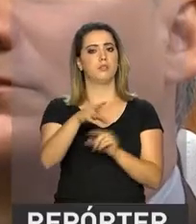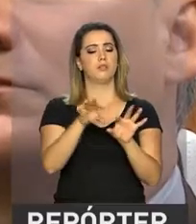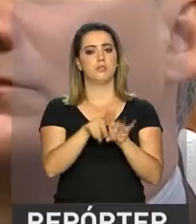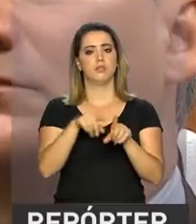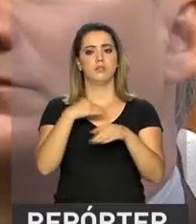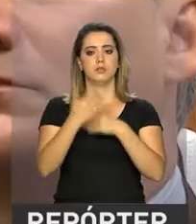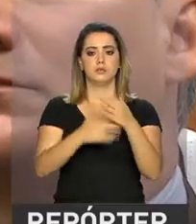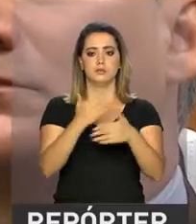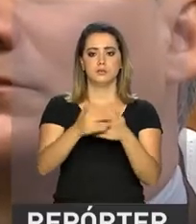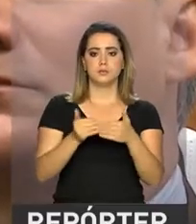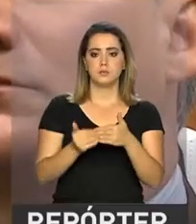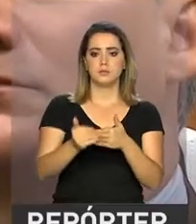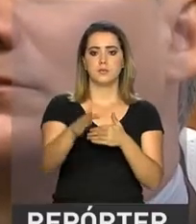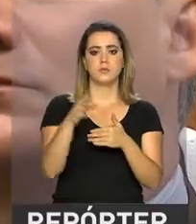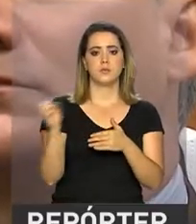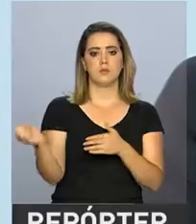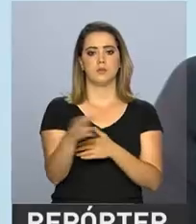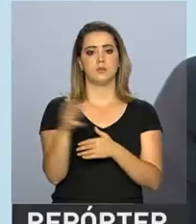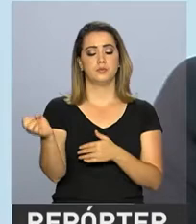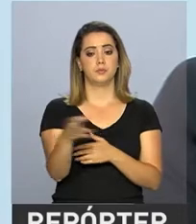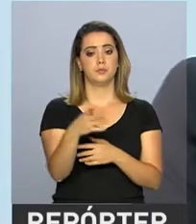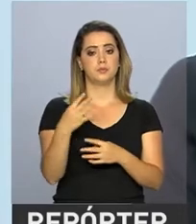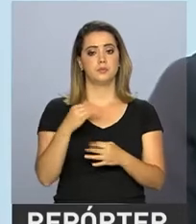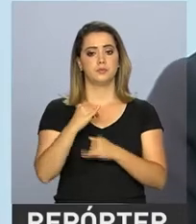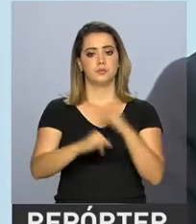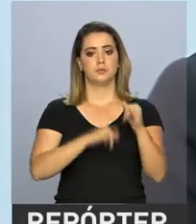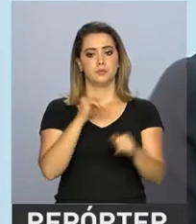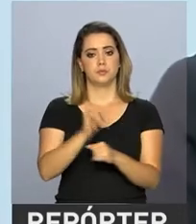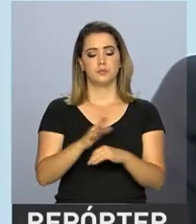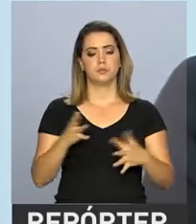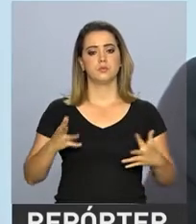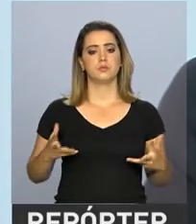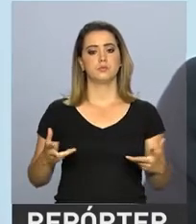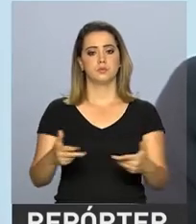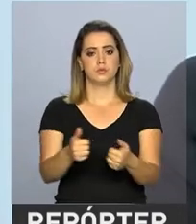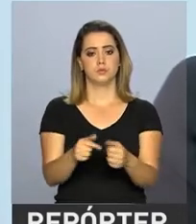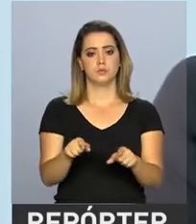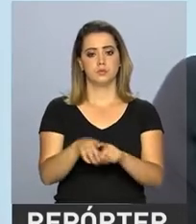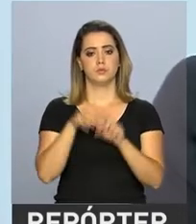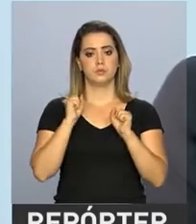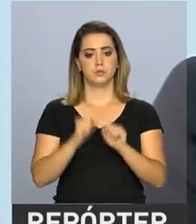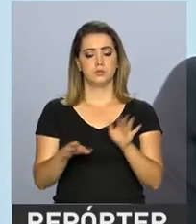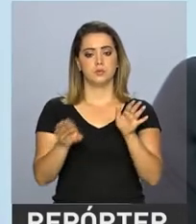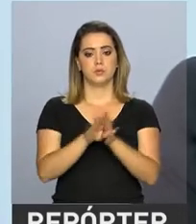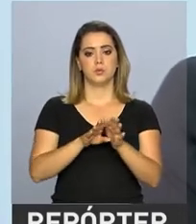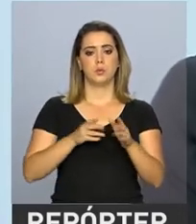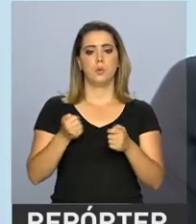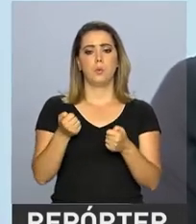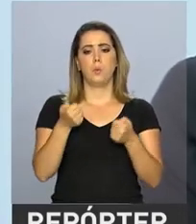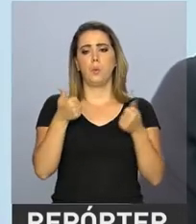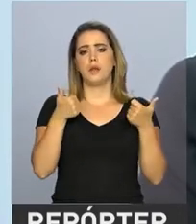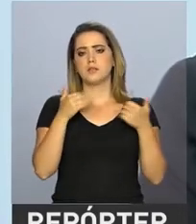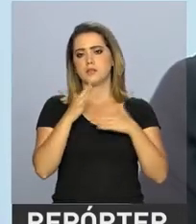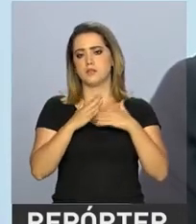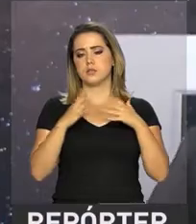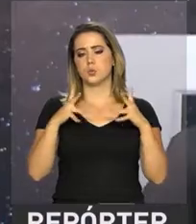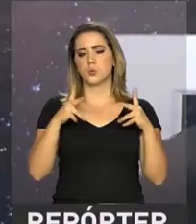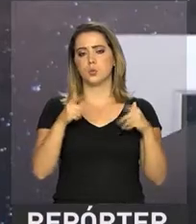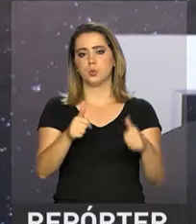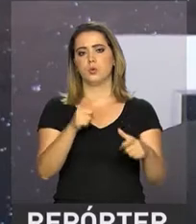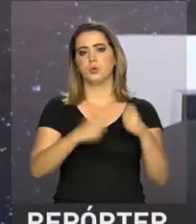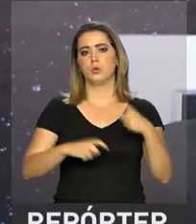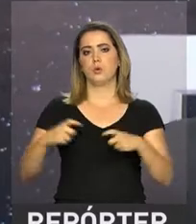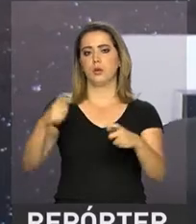que com uma infraestrutura mais moderna, a internet vai ter mais qualidade e vai poder chegar a quase todos os lugares do país.